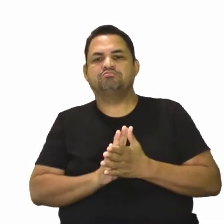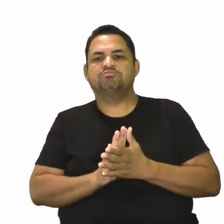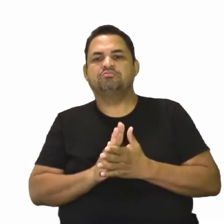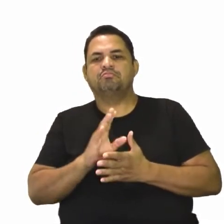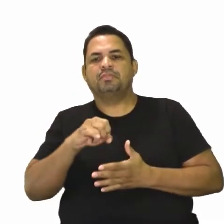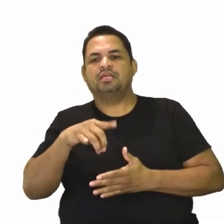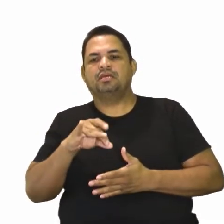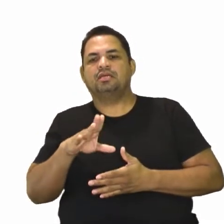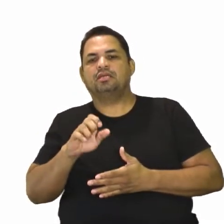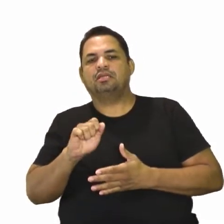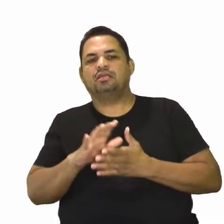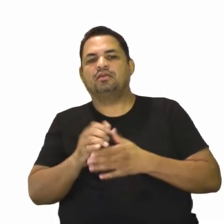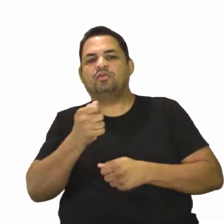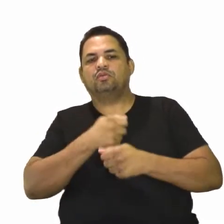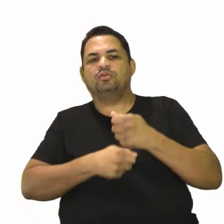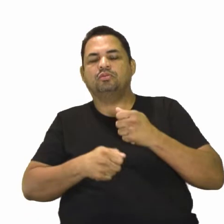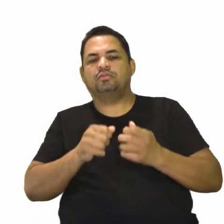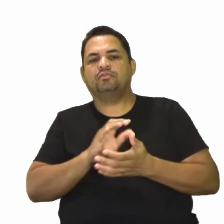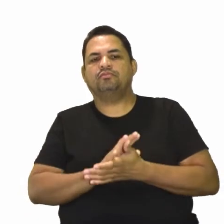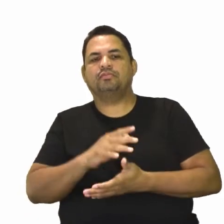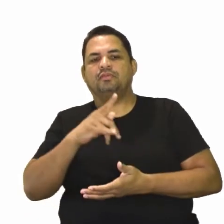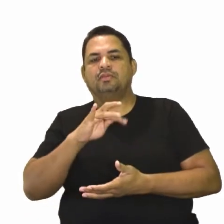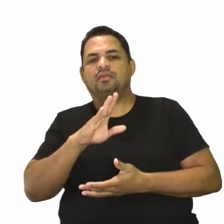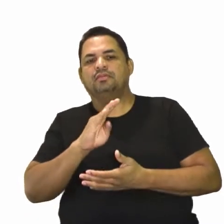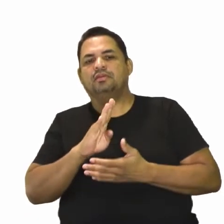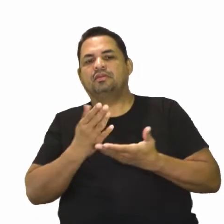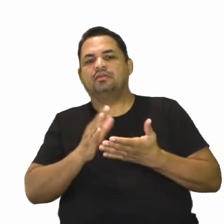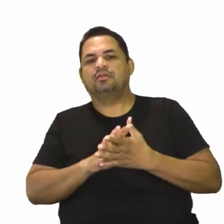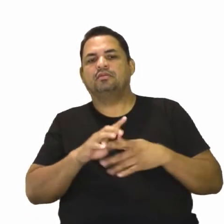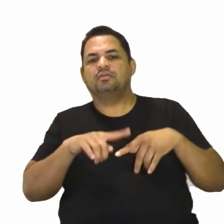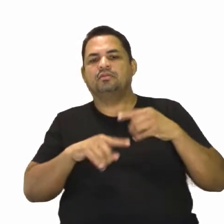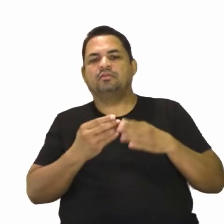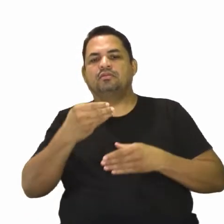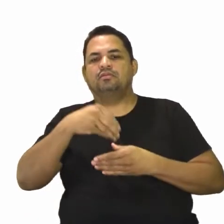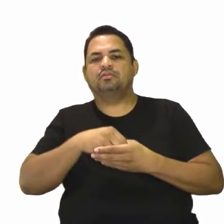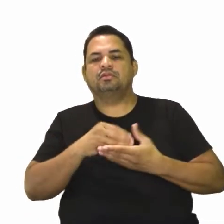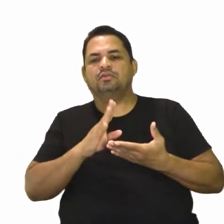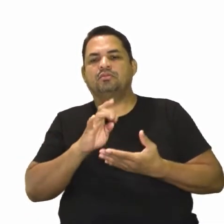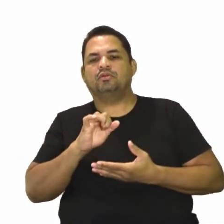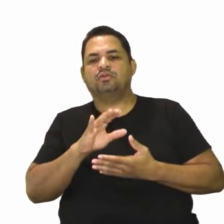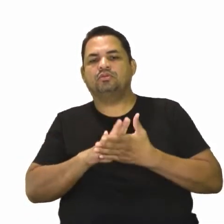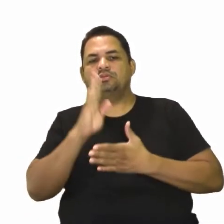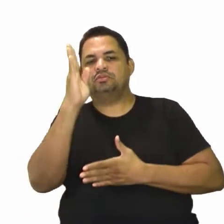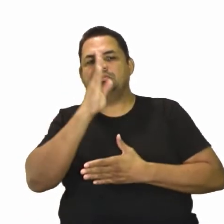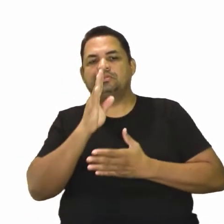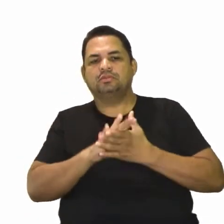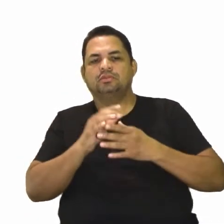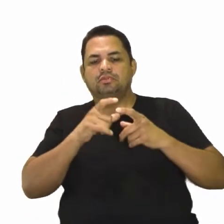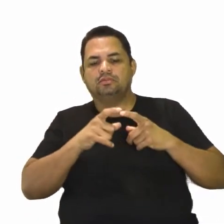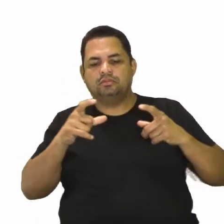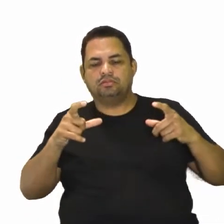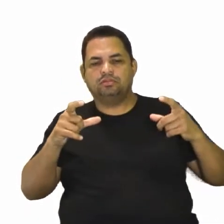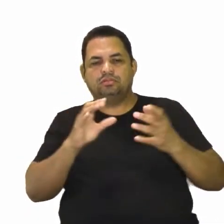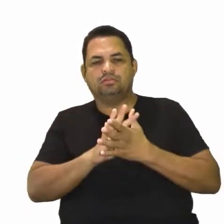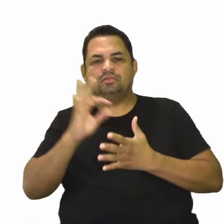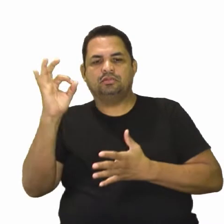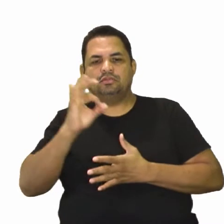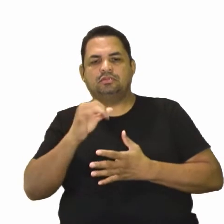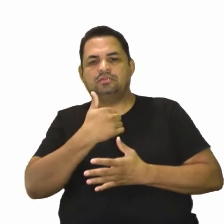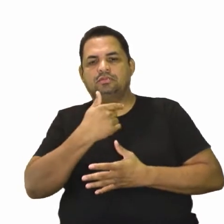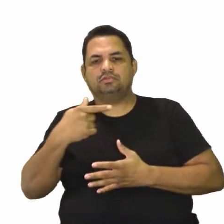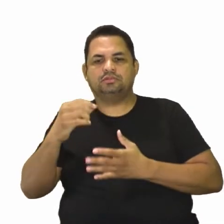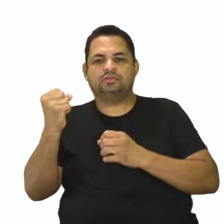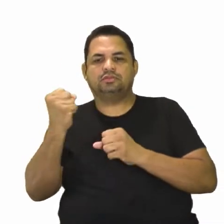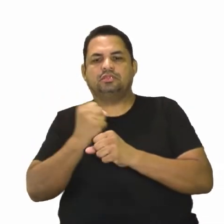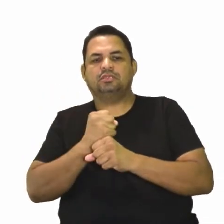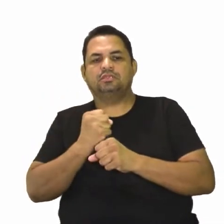época do milagre econômico. O PIB, o Produto Interno Bruto brasileiro, crescia na taxa de 12% ao